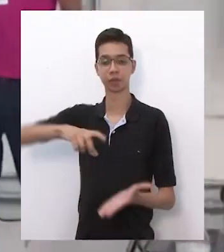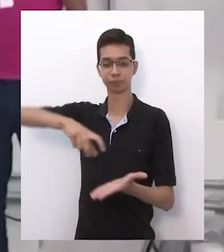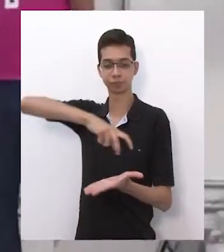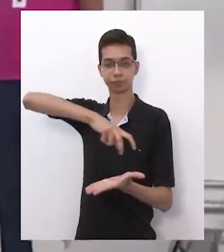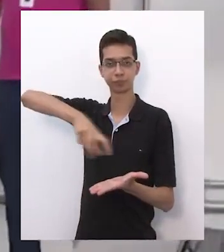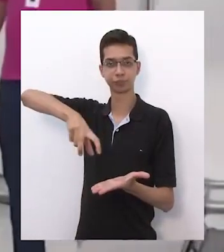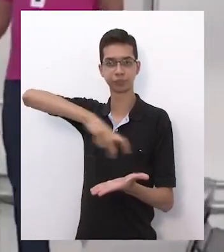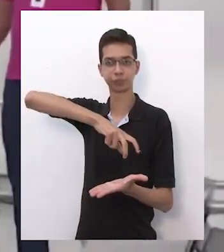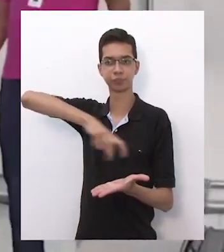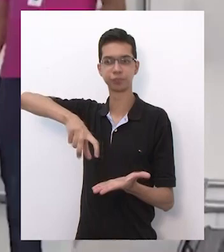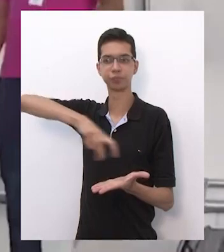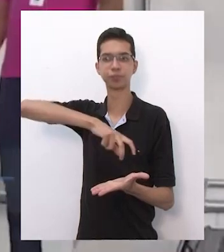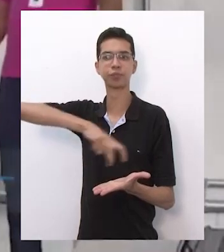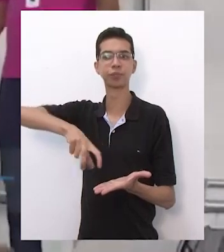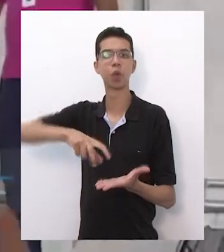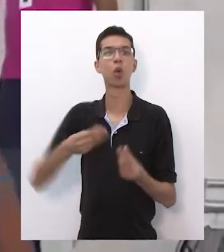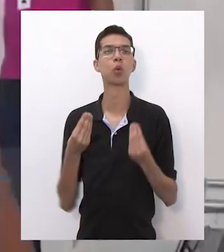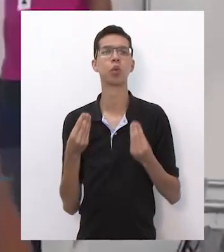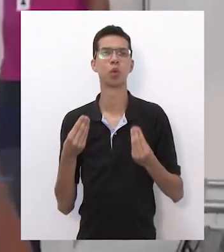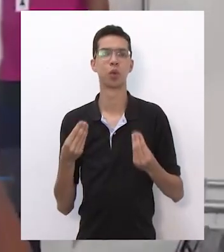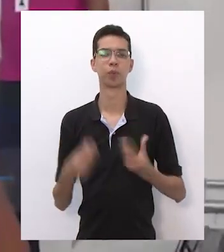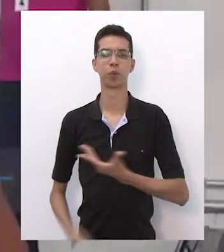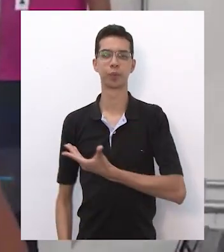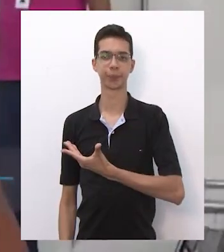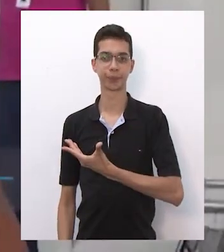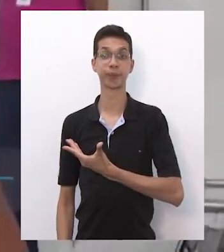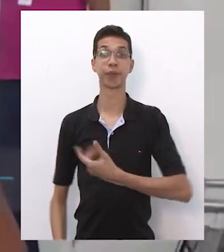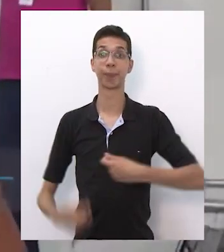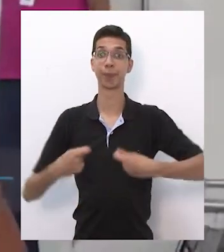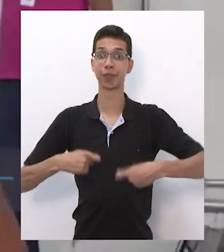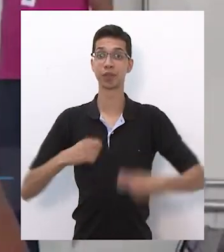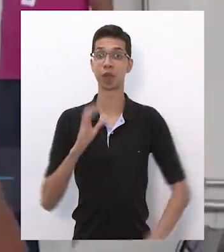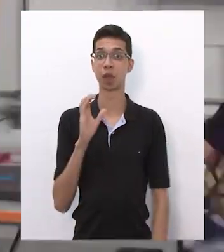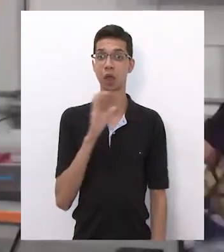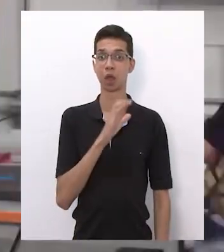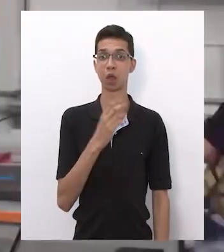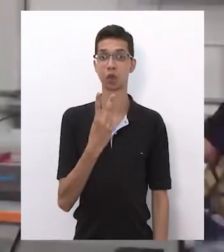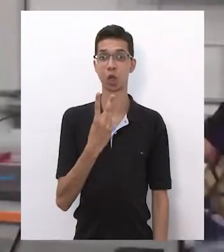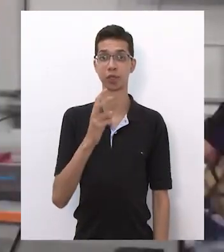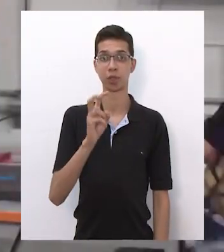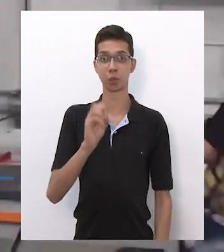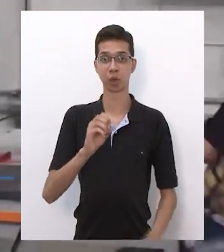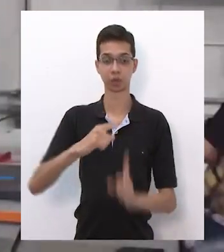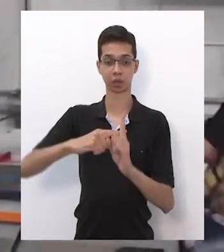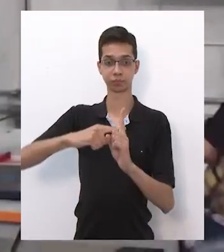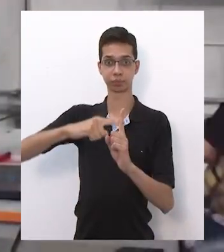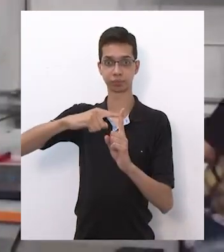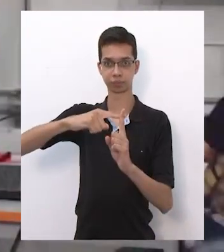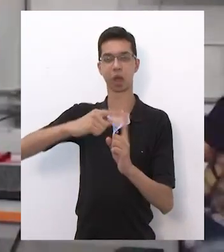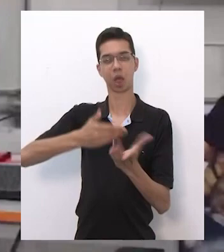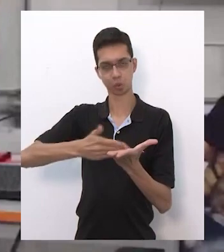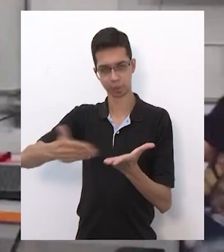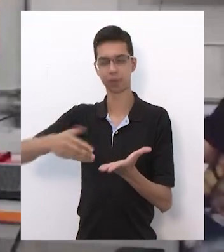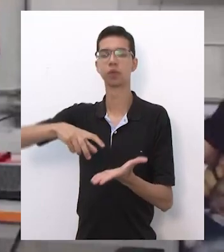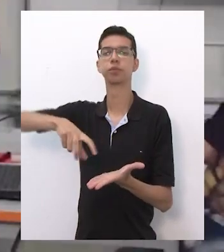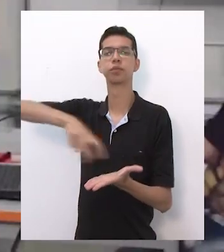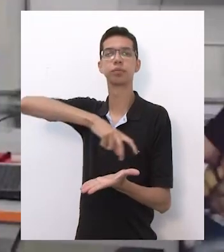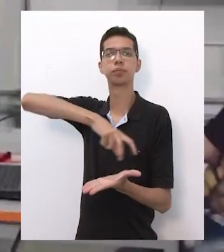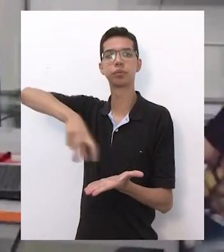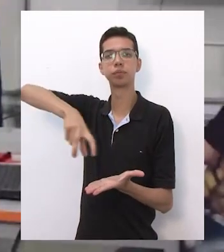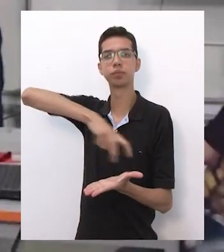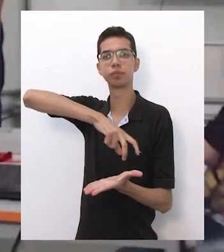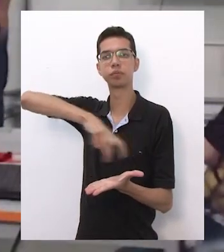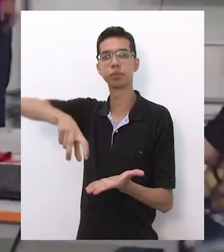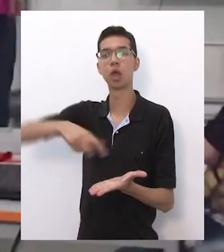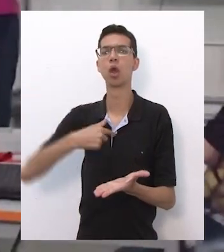ela comece a funcionar, a gente tem que aquecer ela a 250 graus. E como que eu faço para mandar essa peça